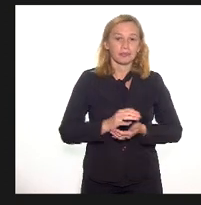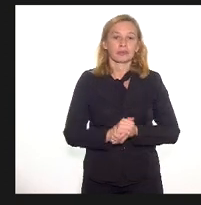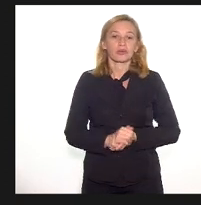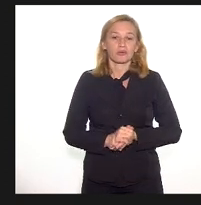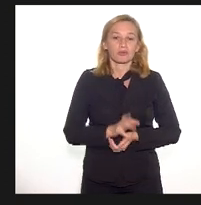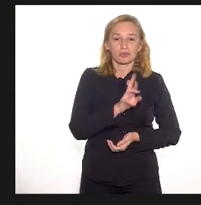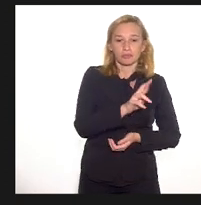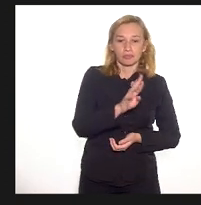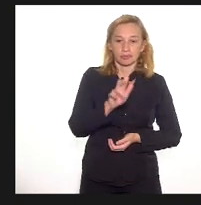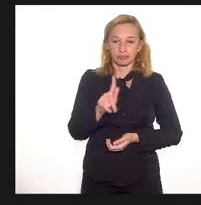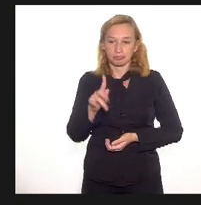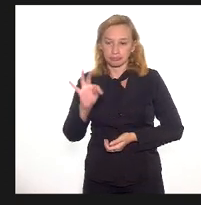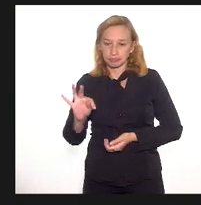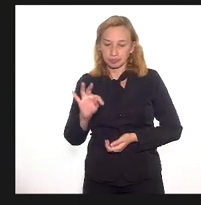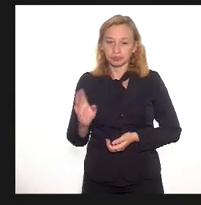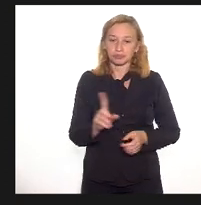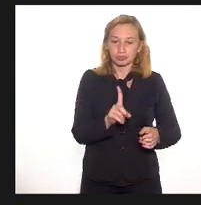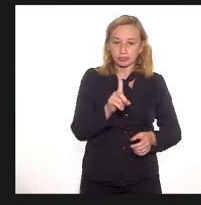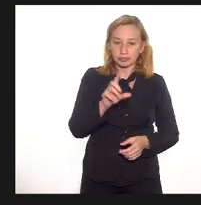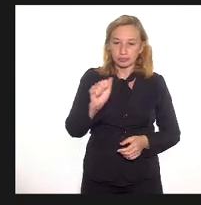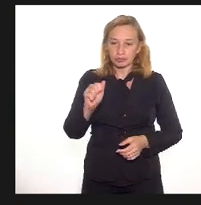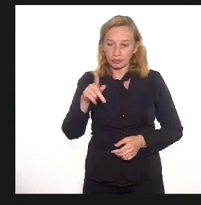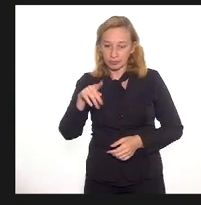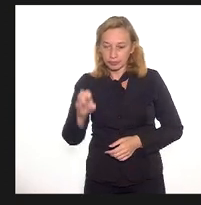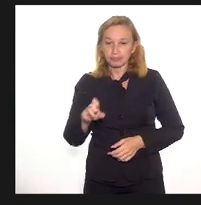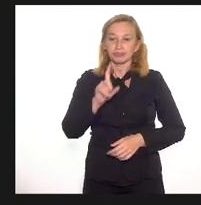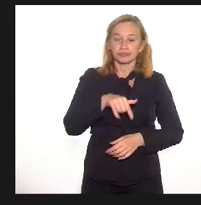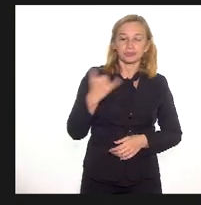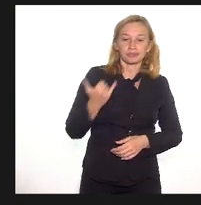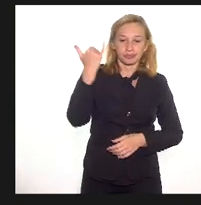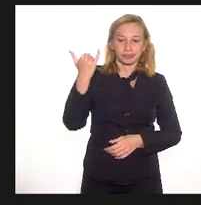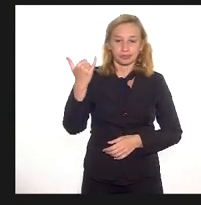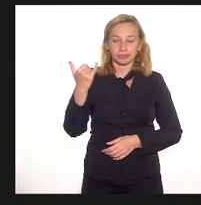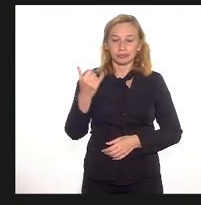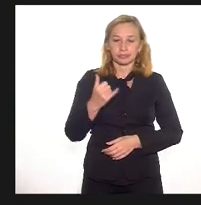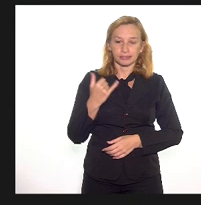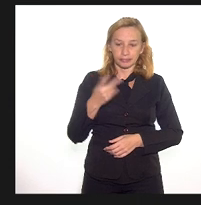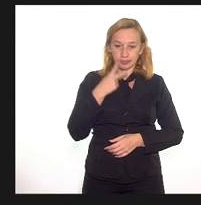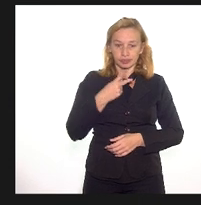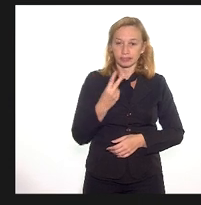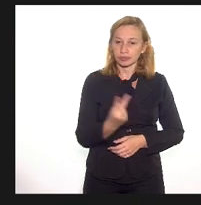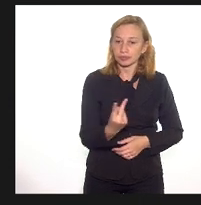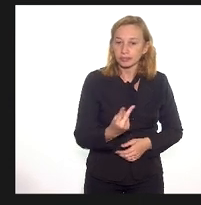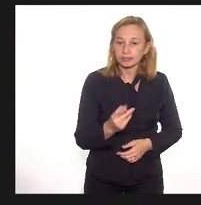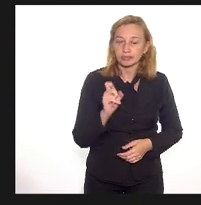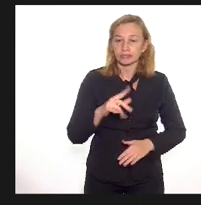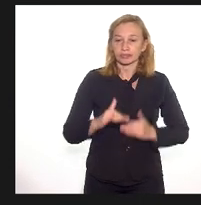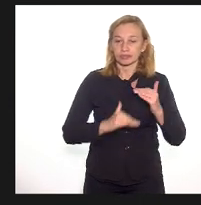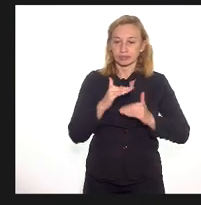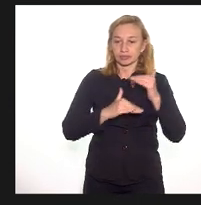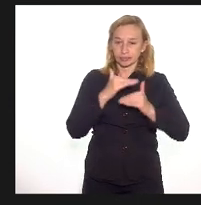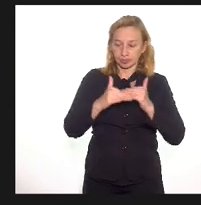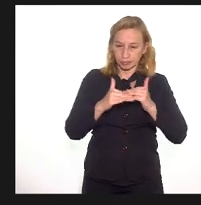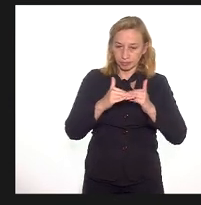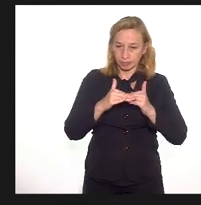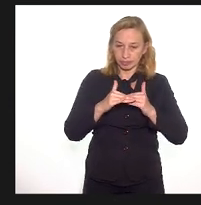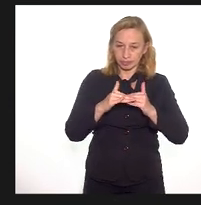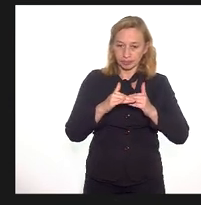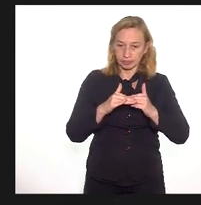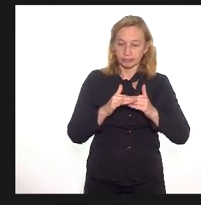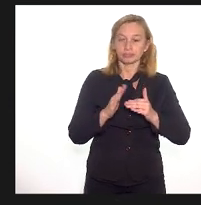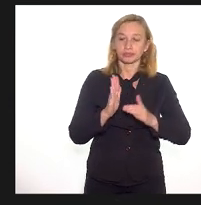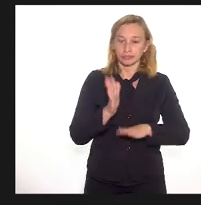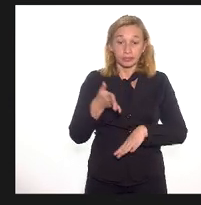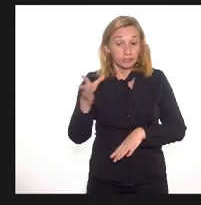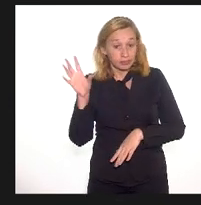do RGT, parte do DAP. É importante mencionar que RGT e DAP foi desenvolvido o CIPETRO, senhores e senhoras já